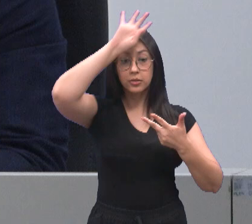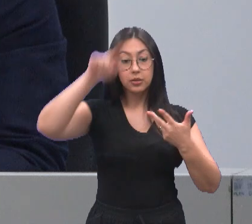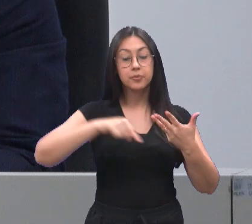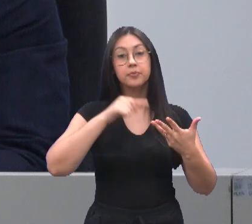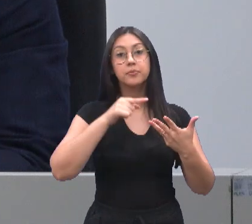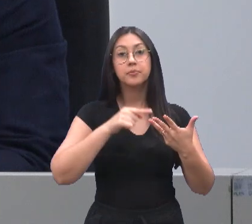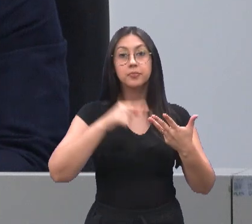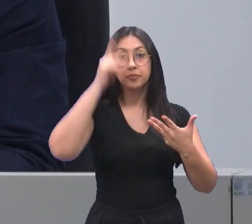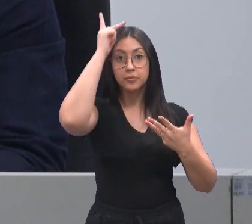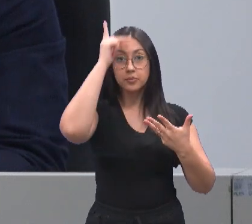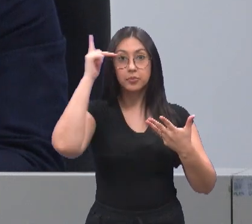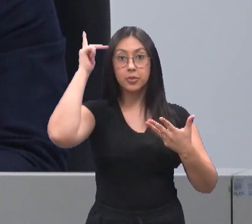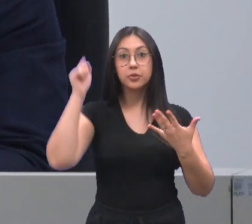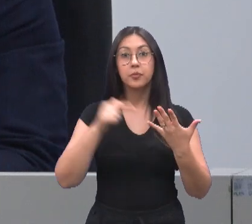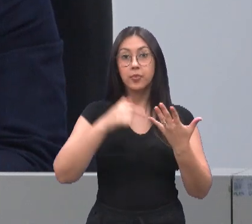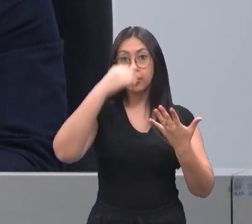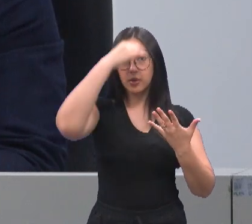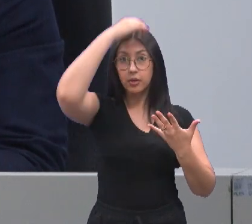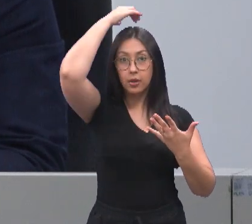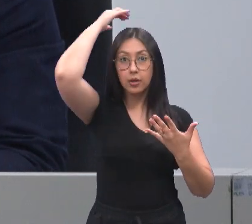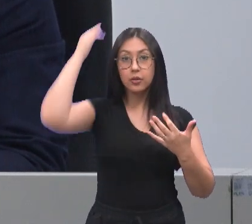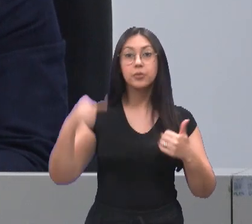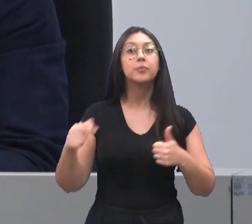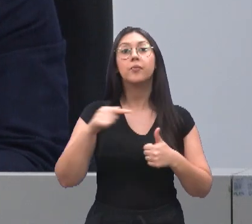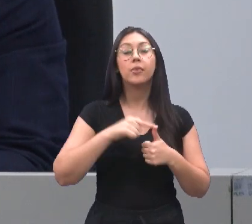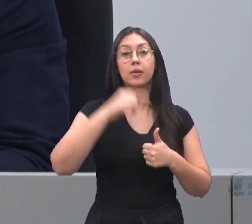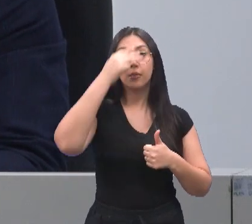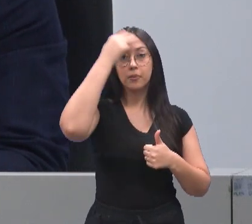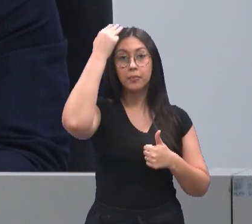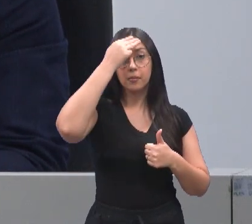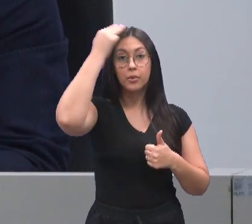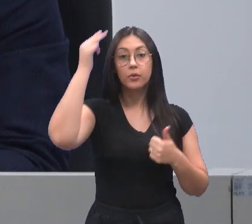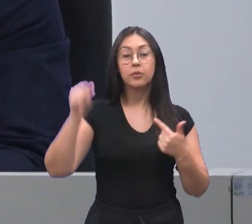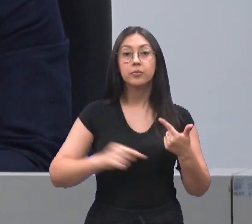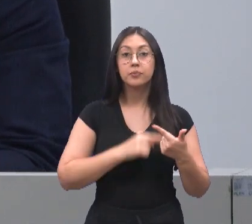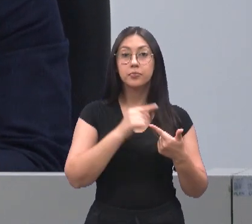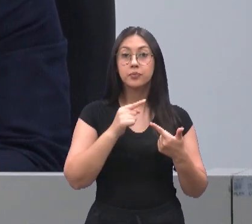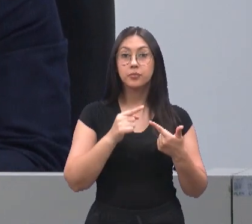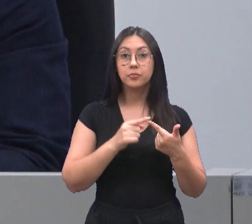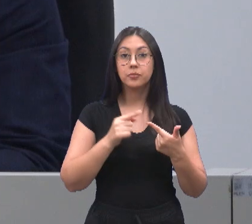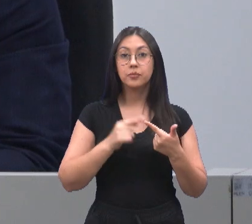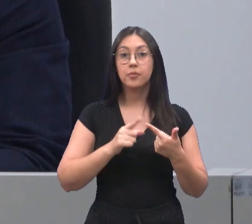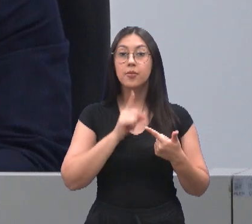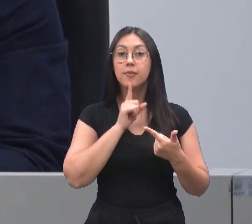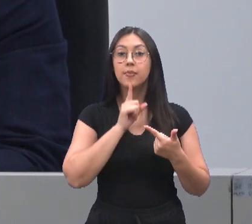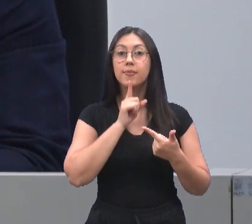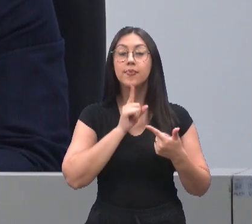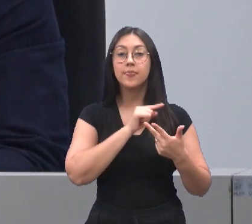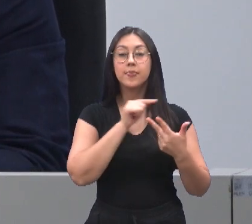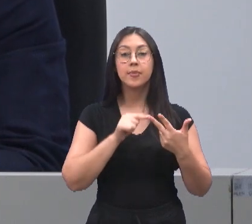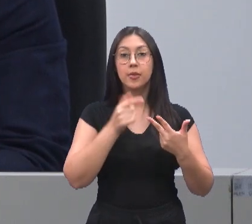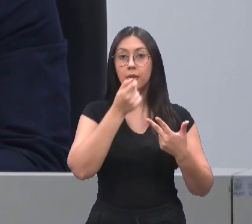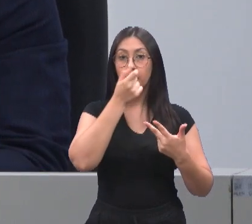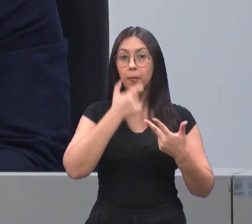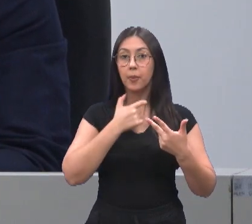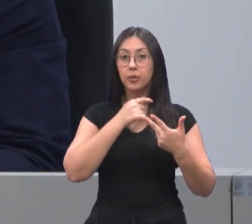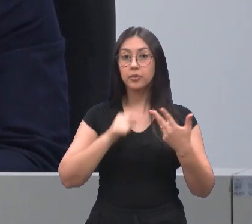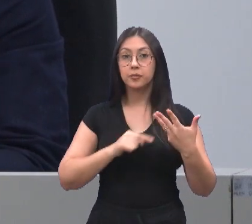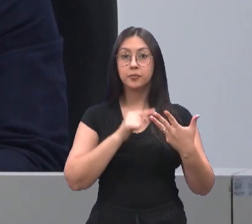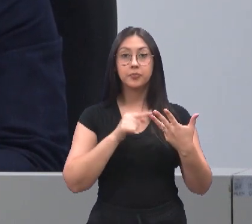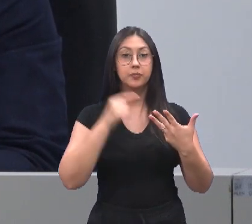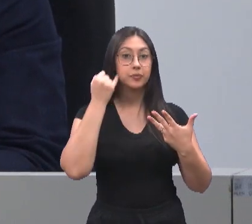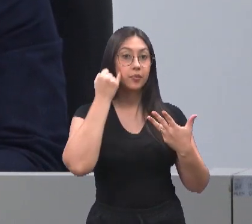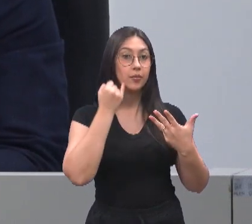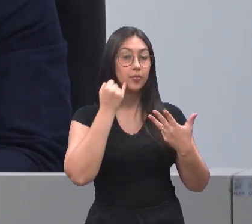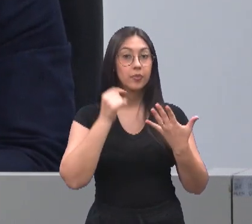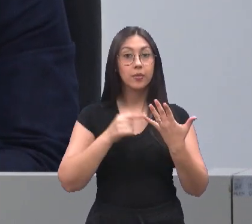Petiti, Carlos Abranches, Milton Vieira Filho, Sérgio Camargo, Roberto do Eleve, Zé Luiz,